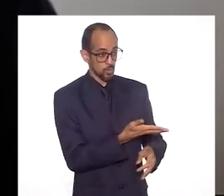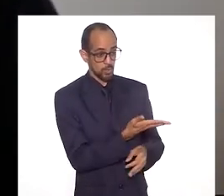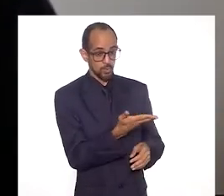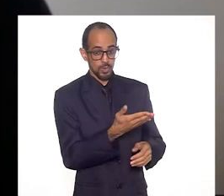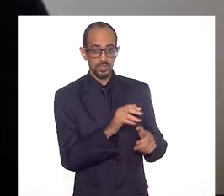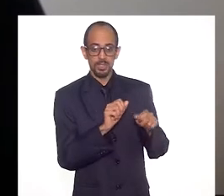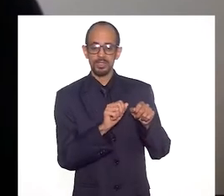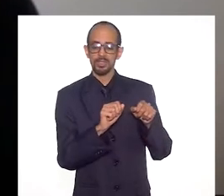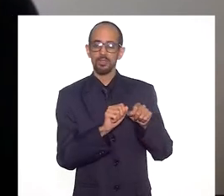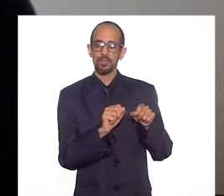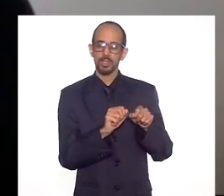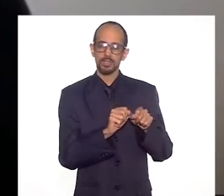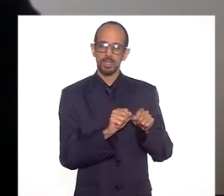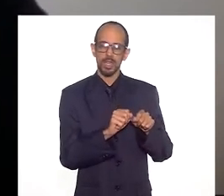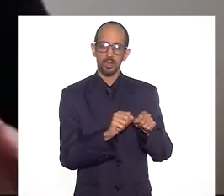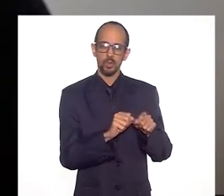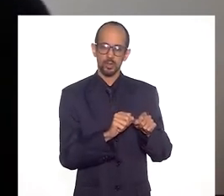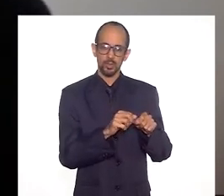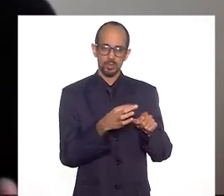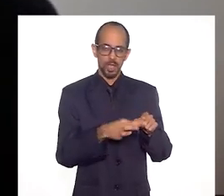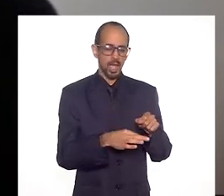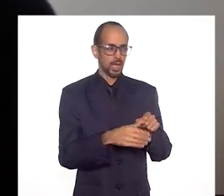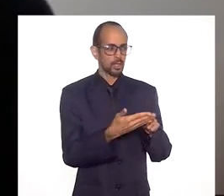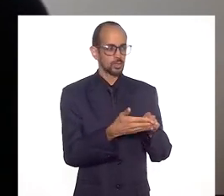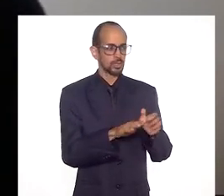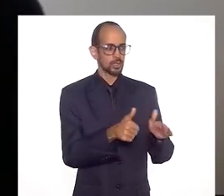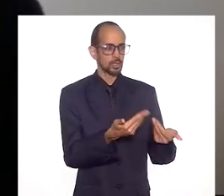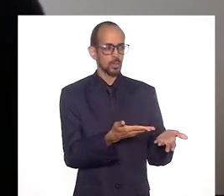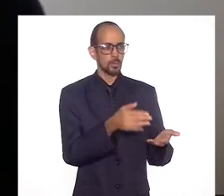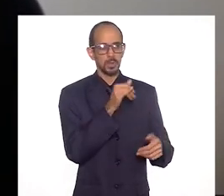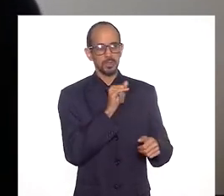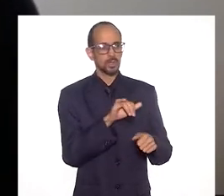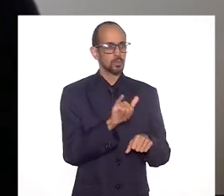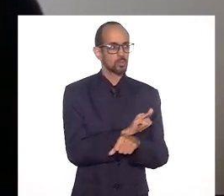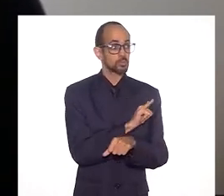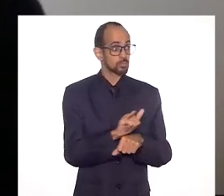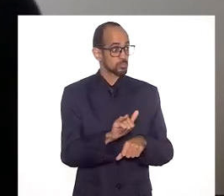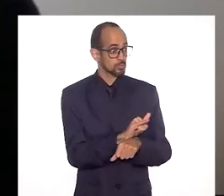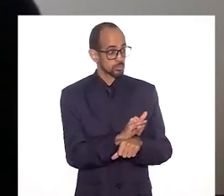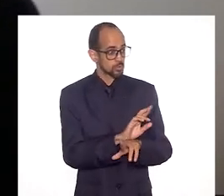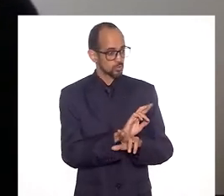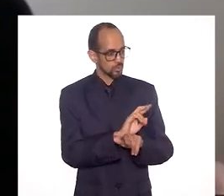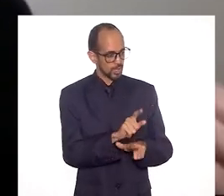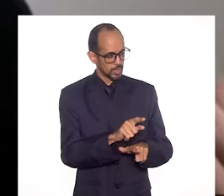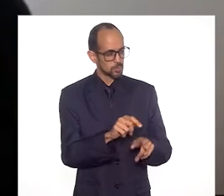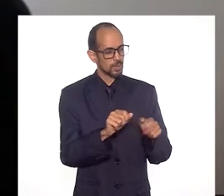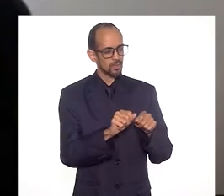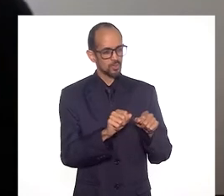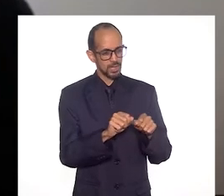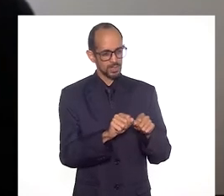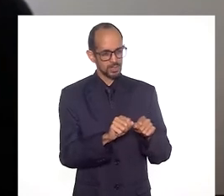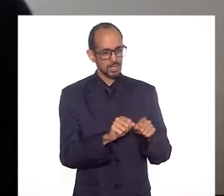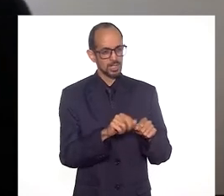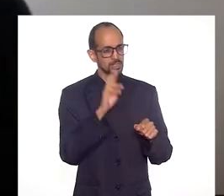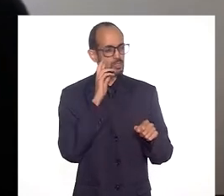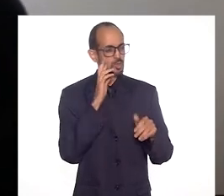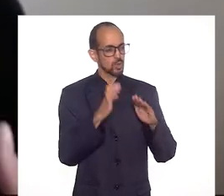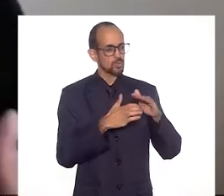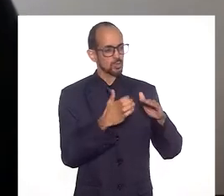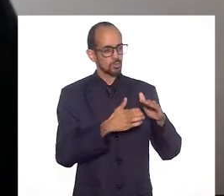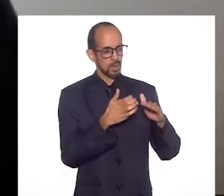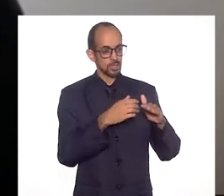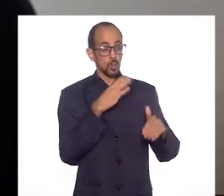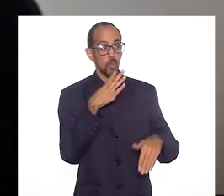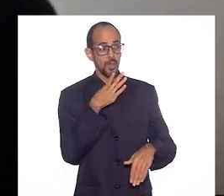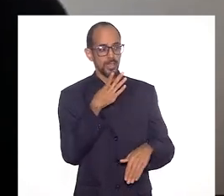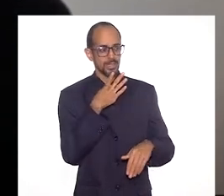vocês também atuam, né? Desde o início, buscando por diferentes mecanismos, trazer esse empreendedor para conhecer o que são os negócios de impacto.